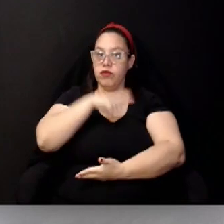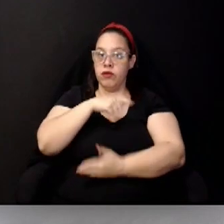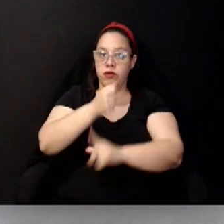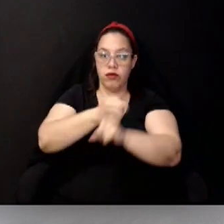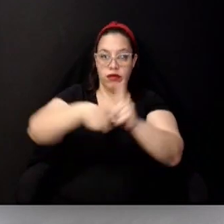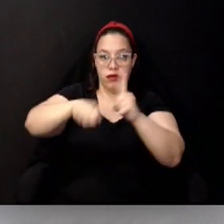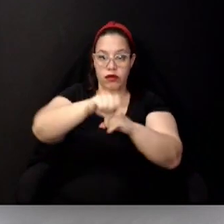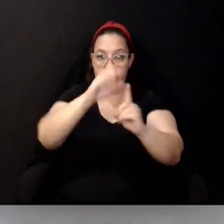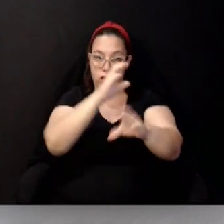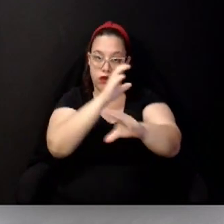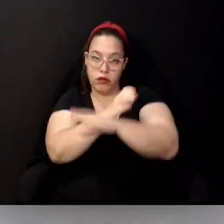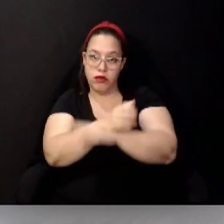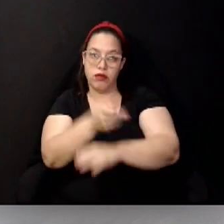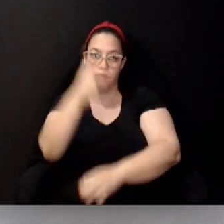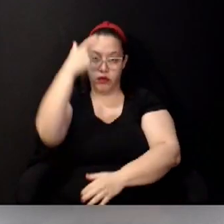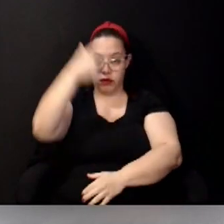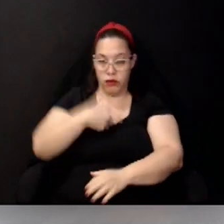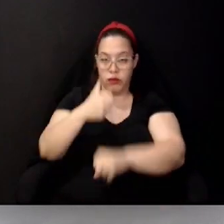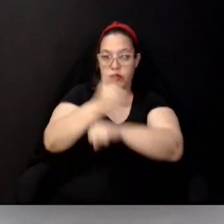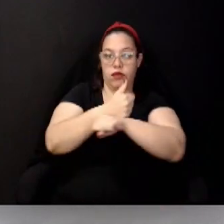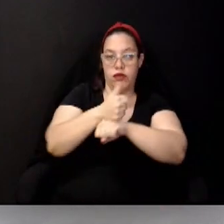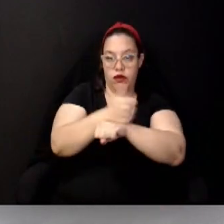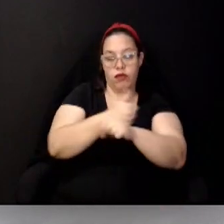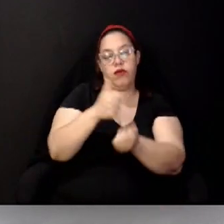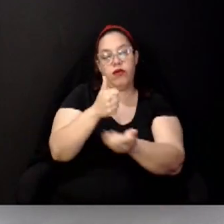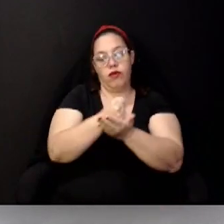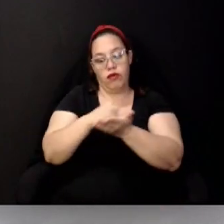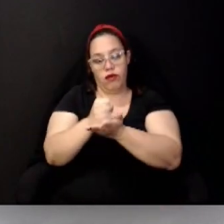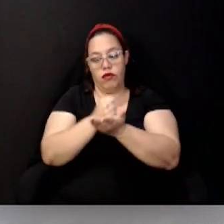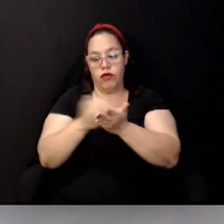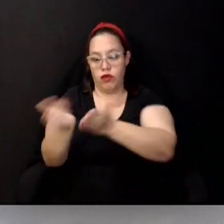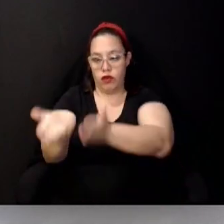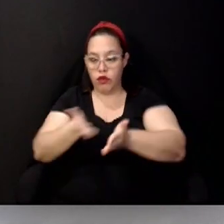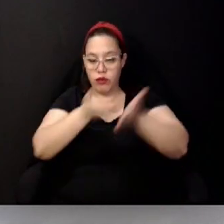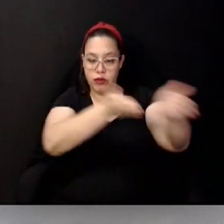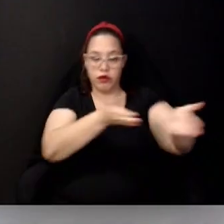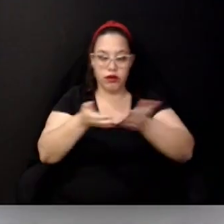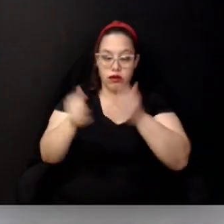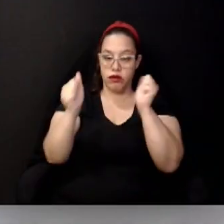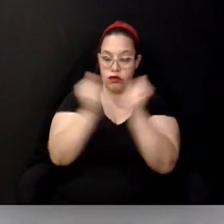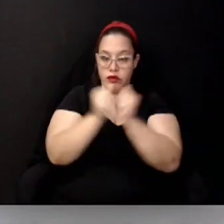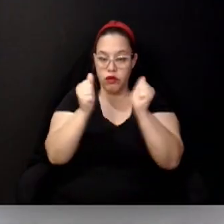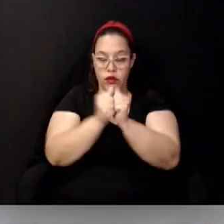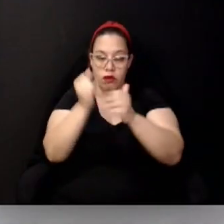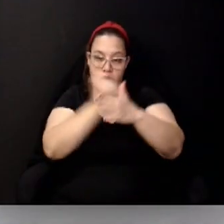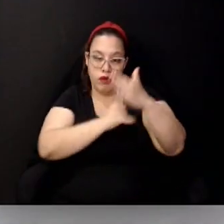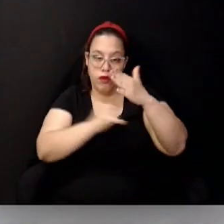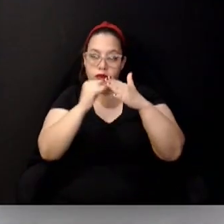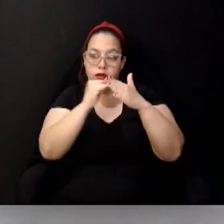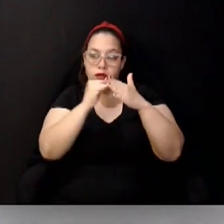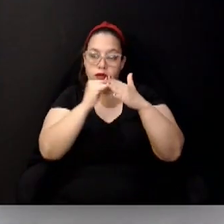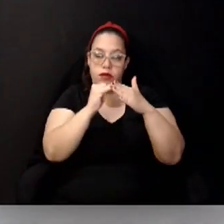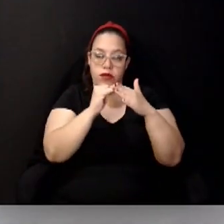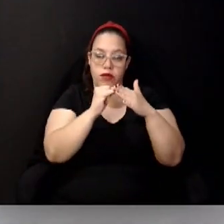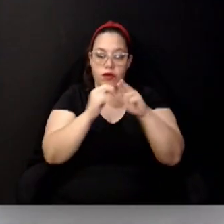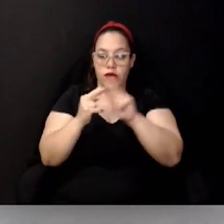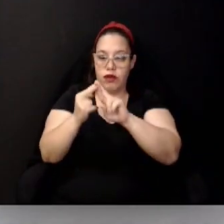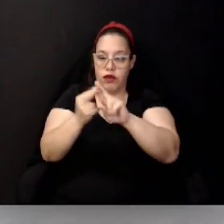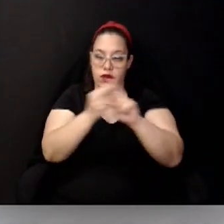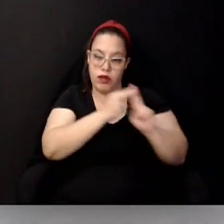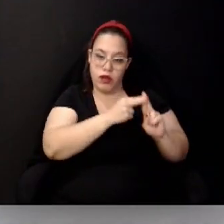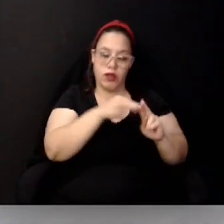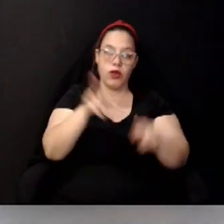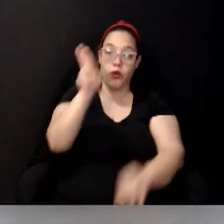Eu, como farmacêutico, convidei outros farmacêuticos que estiveram aqui conosco, entidades, inclusive representantes de universidades